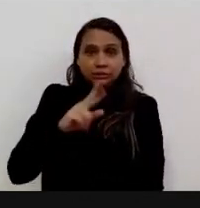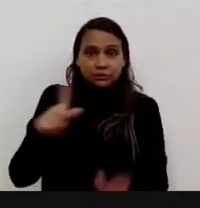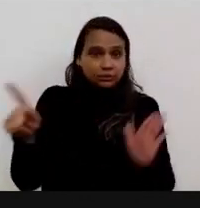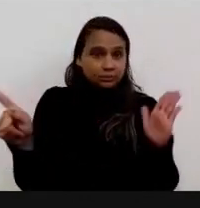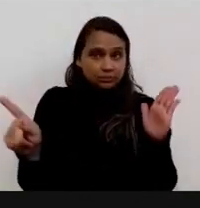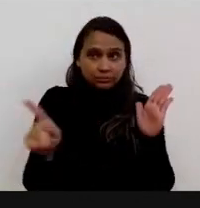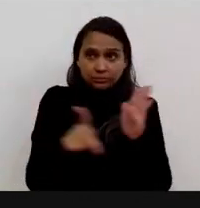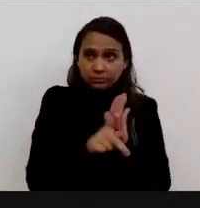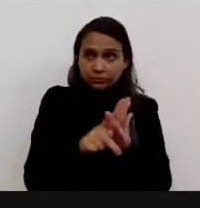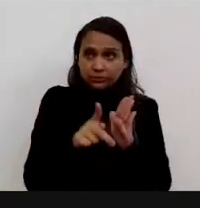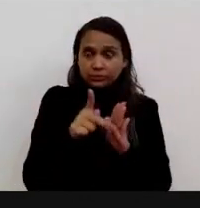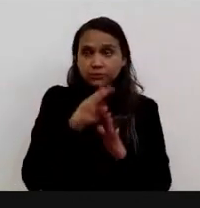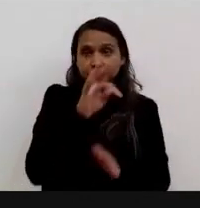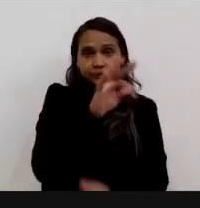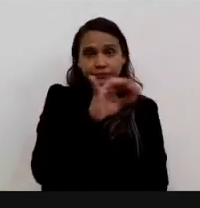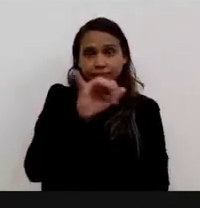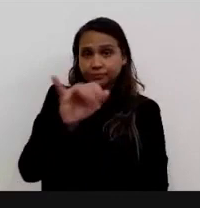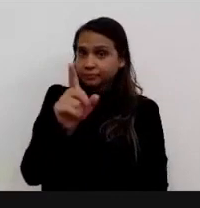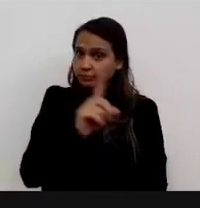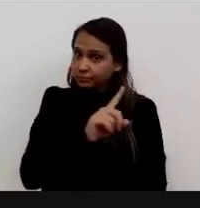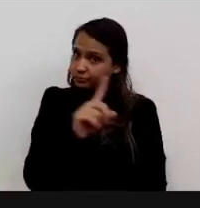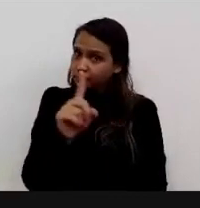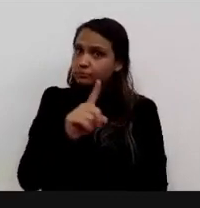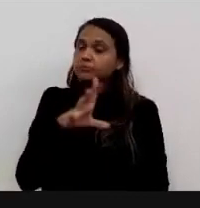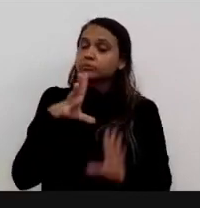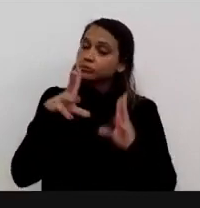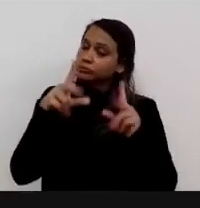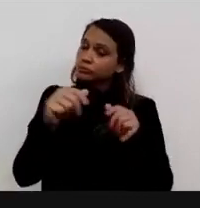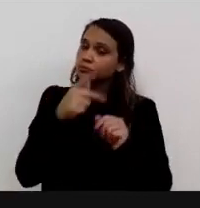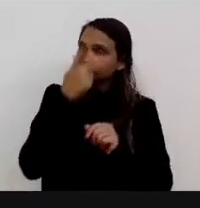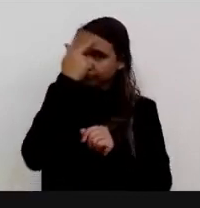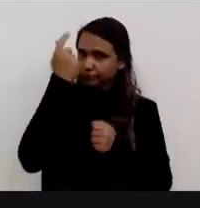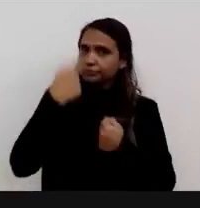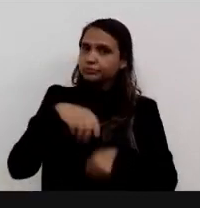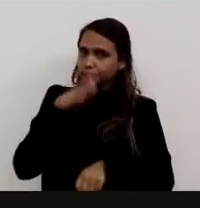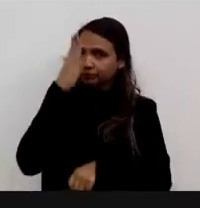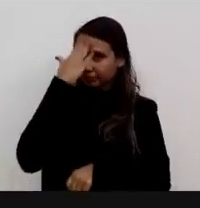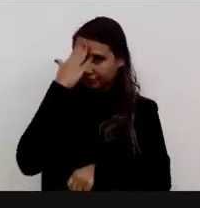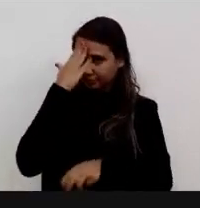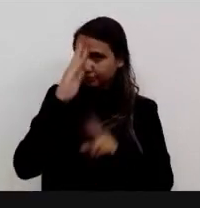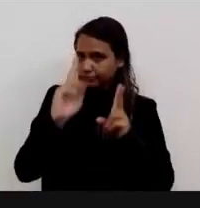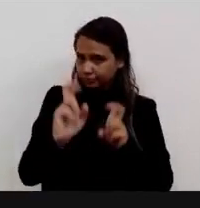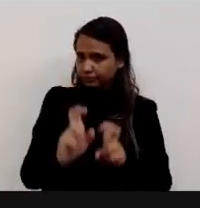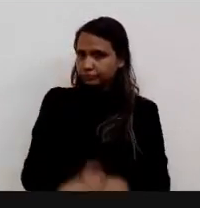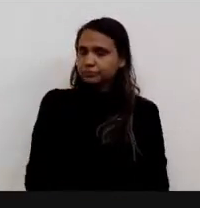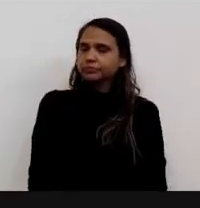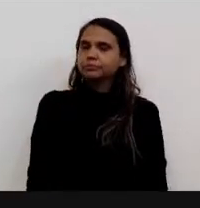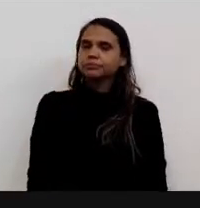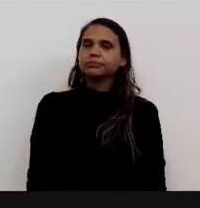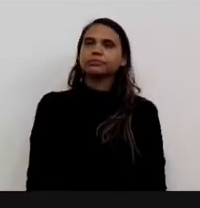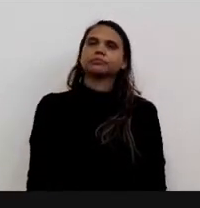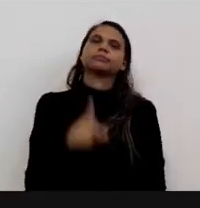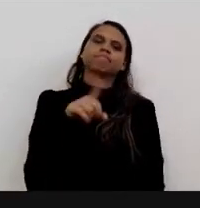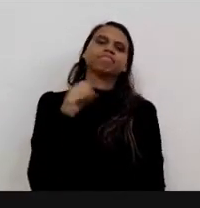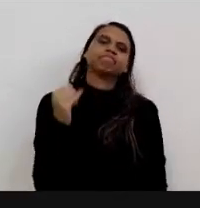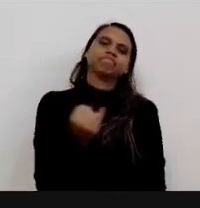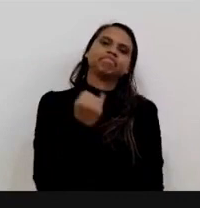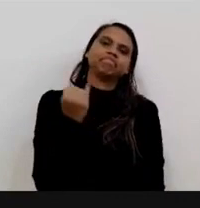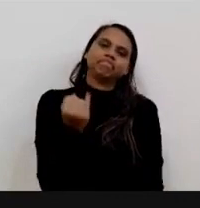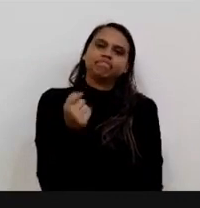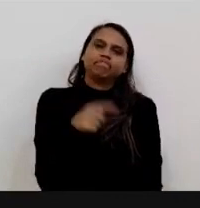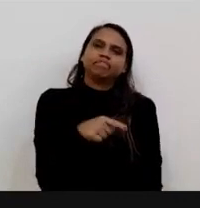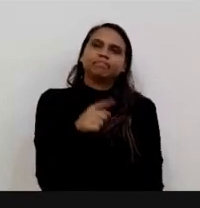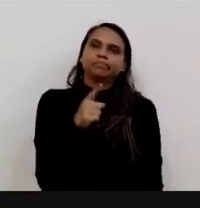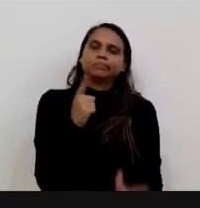TI. Todo mundo hoje tem que saber programar. É importante essa pergunta, porque, realmente, em geral,